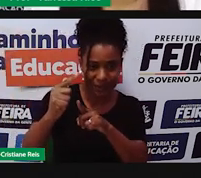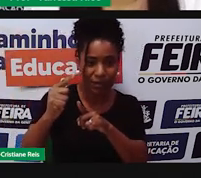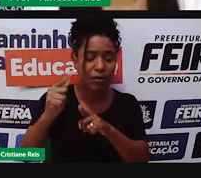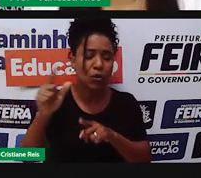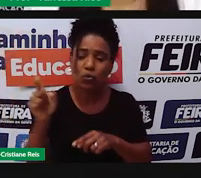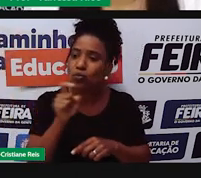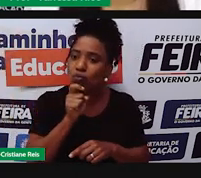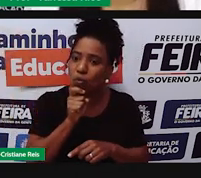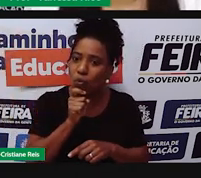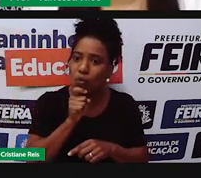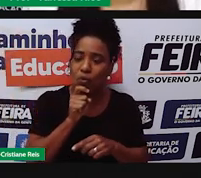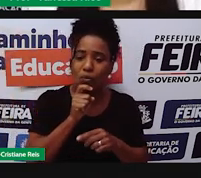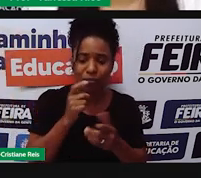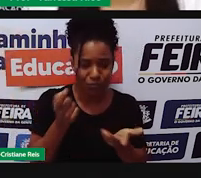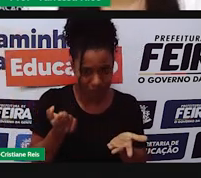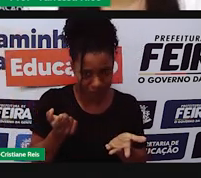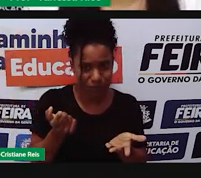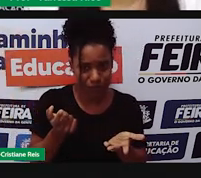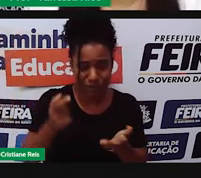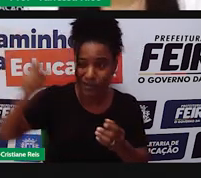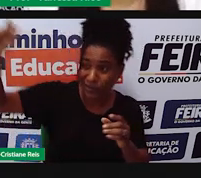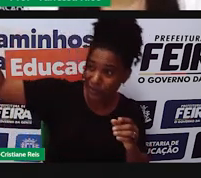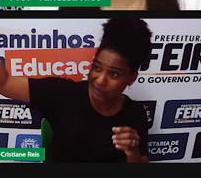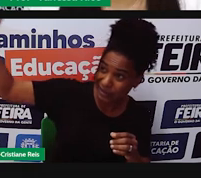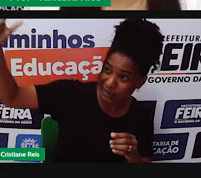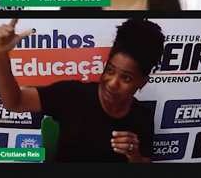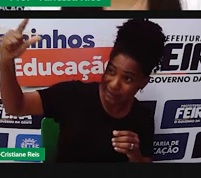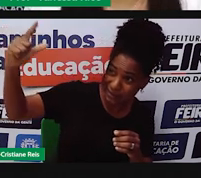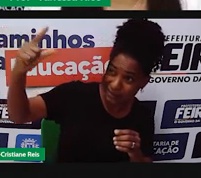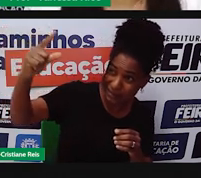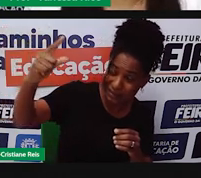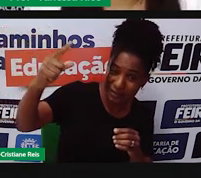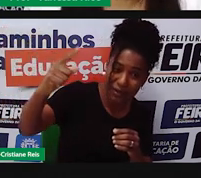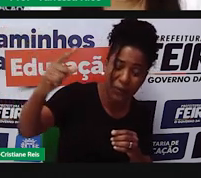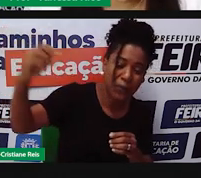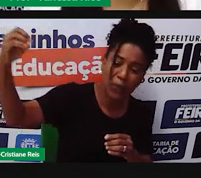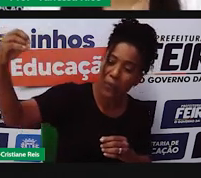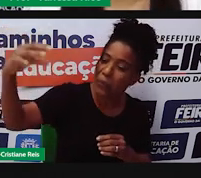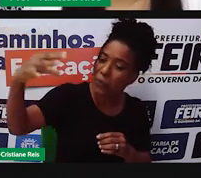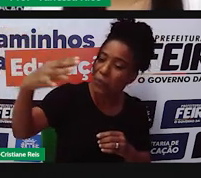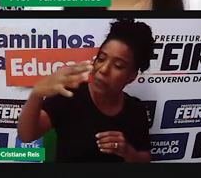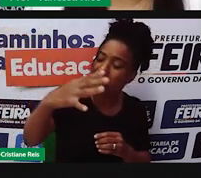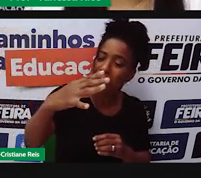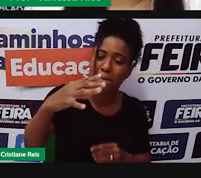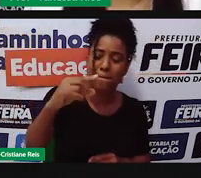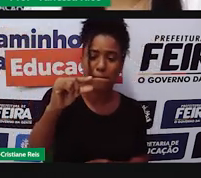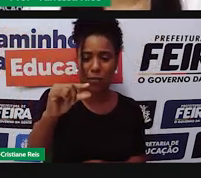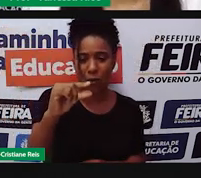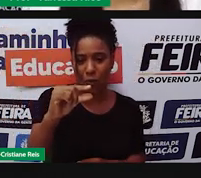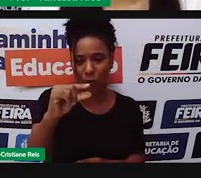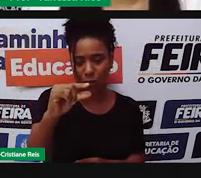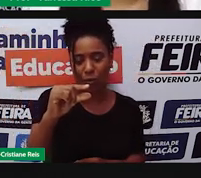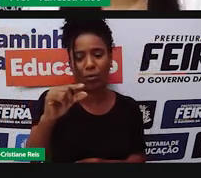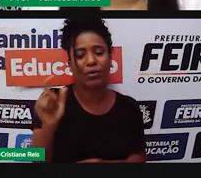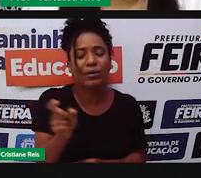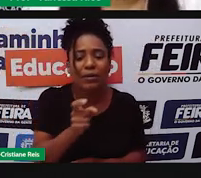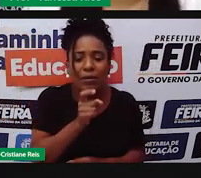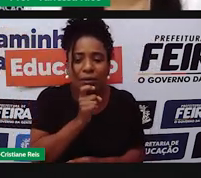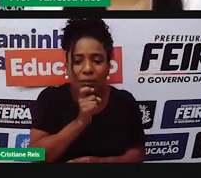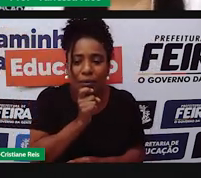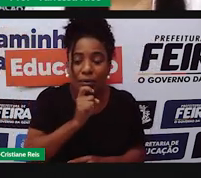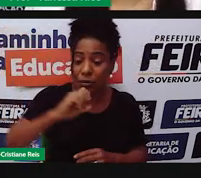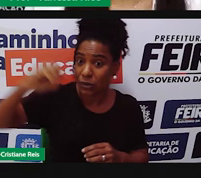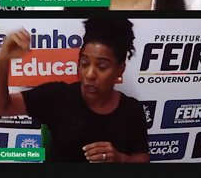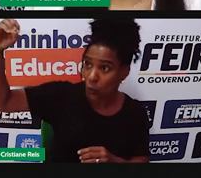sobre os movimentos da Terra. Então, existem lugares que recebem mais luz do sol, são mais quentes. Lugares que